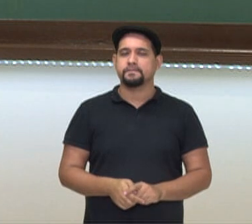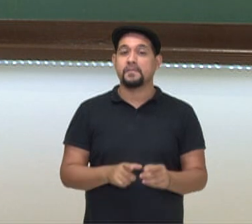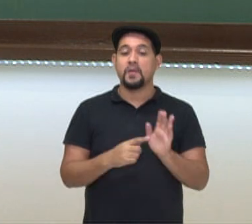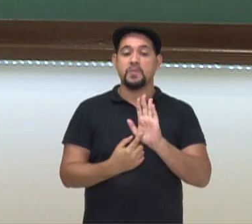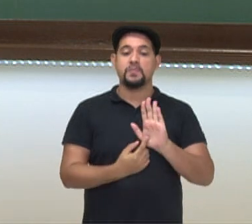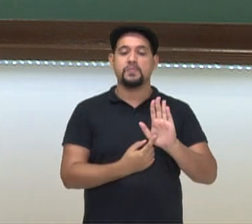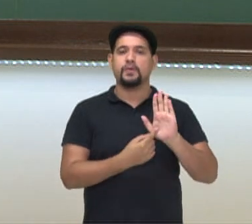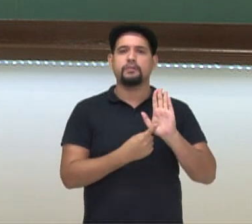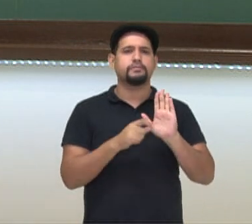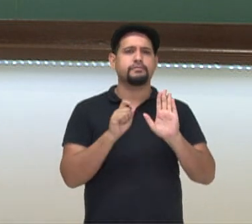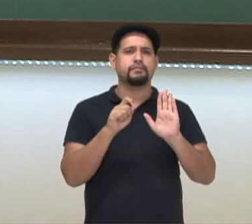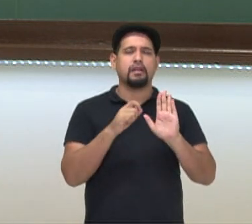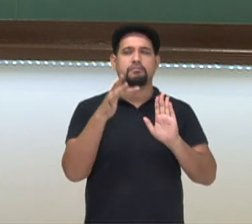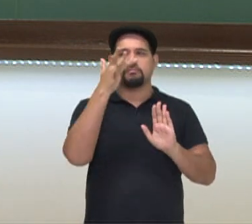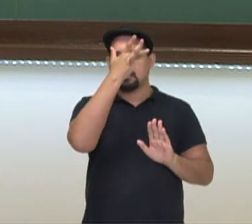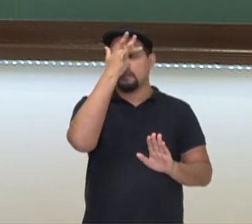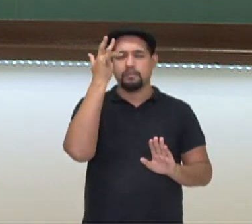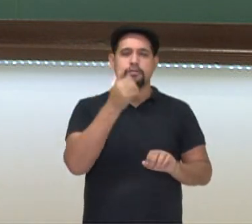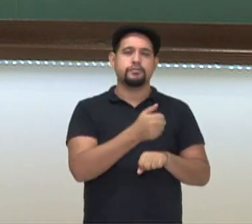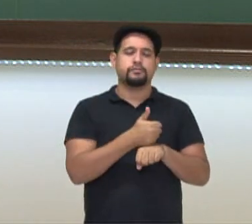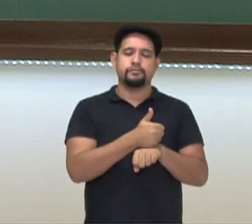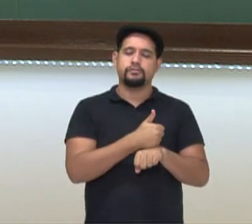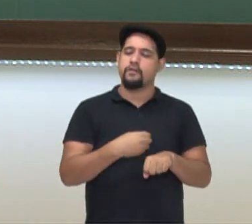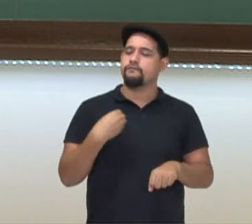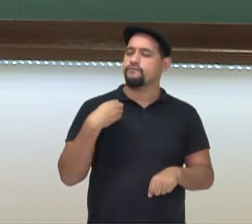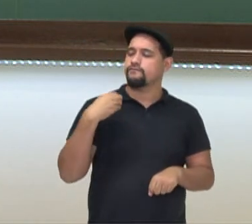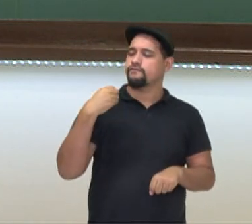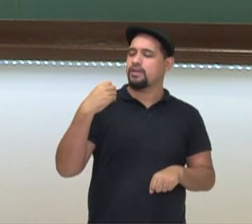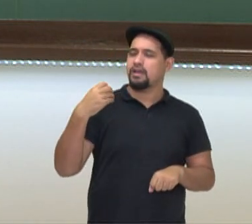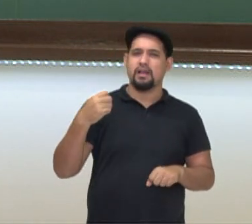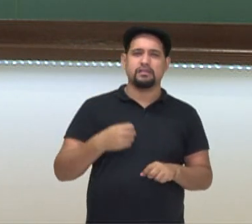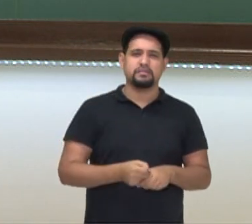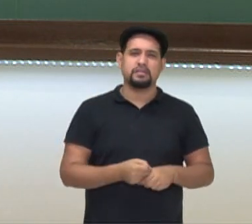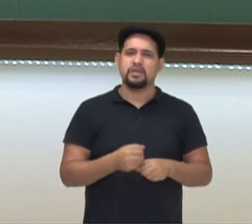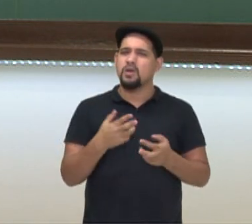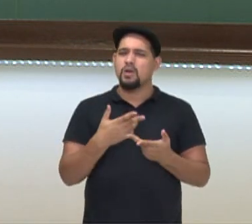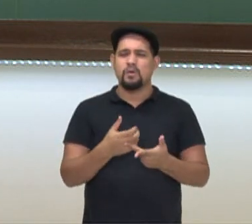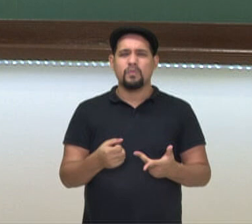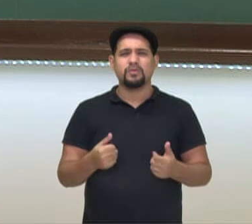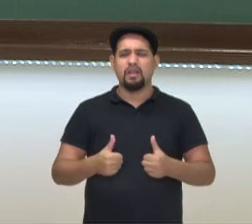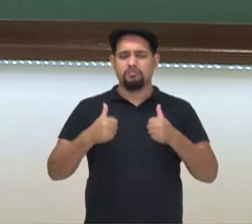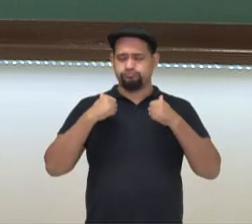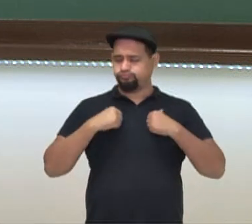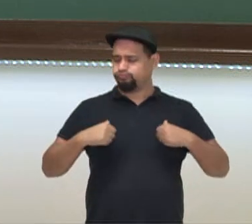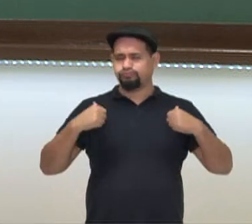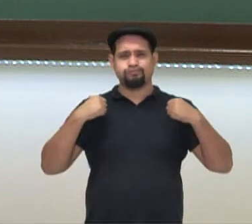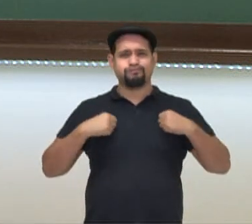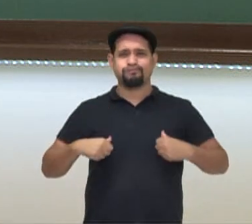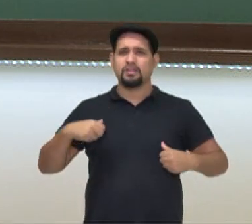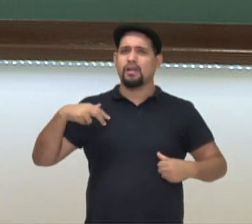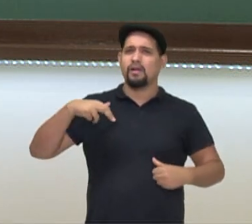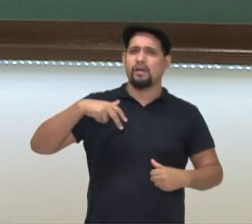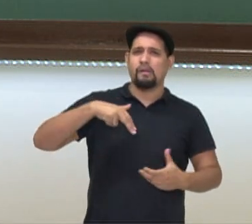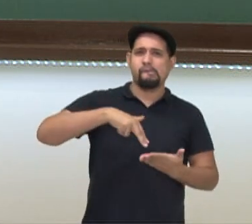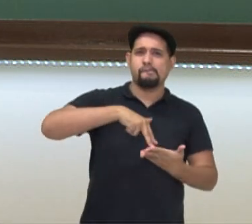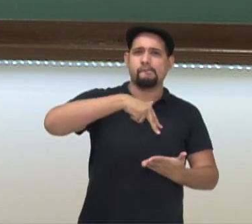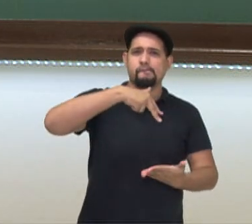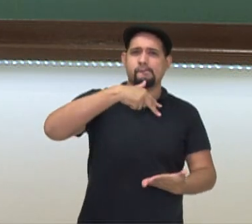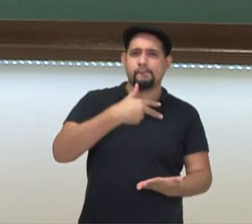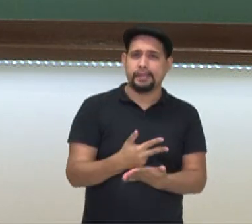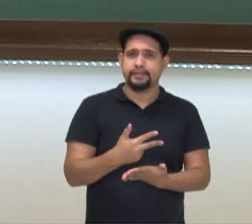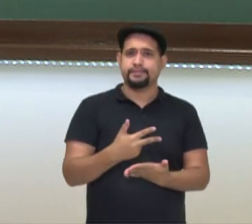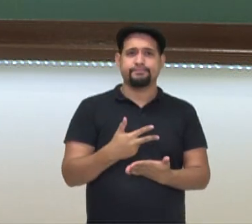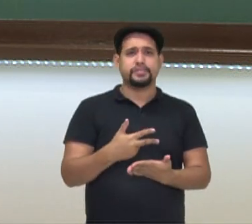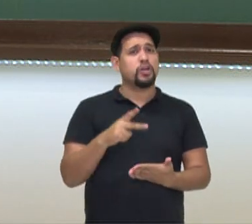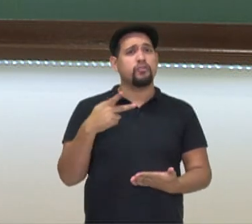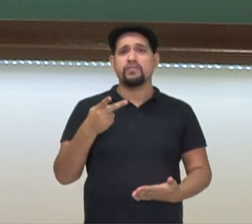aparece um viajante carregando muitas malas e cai e tropeça ali no chão. Então, veja que não